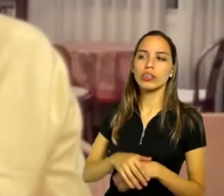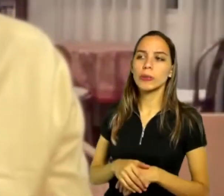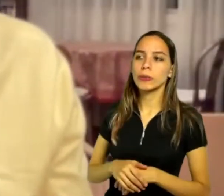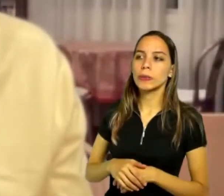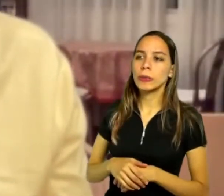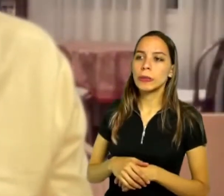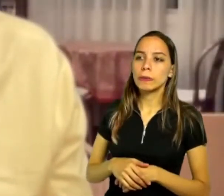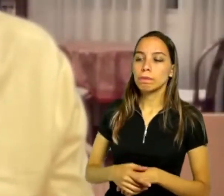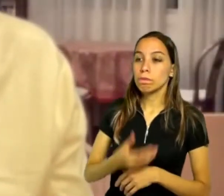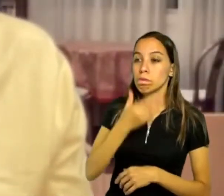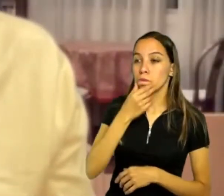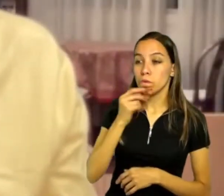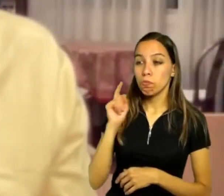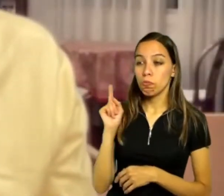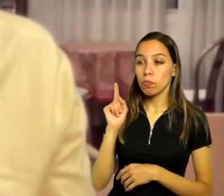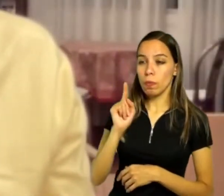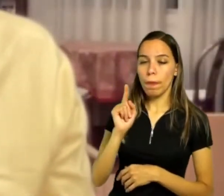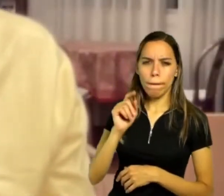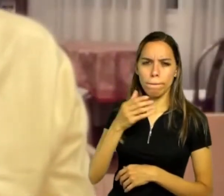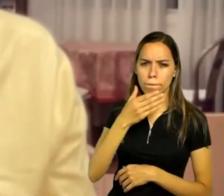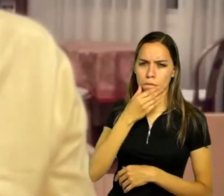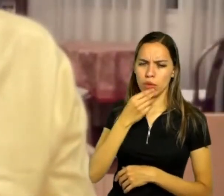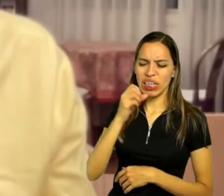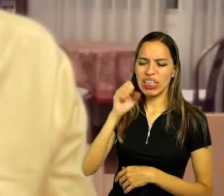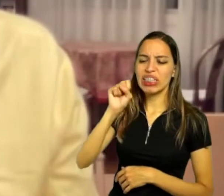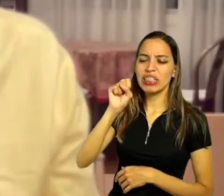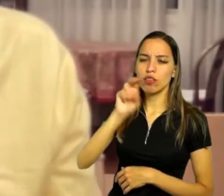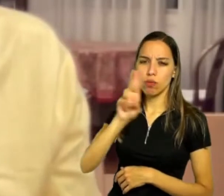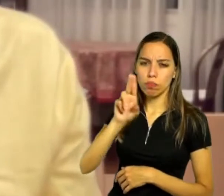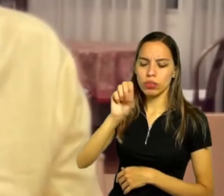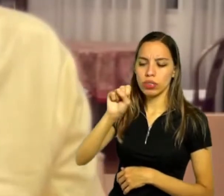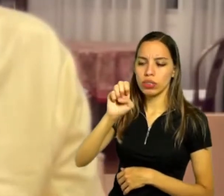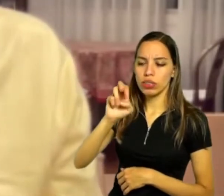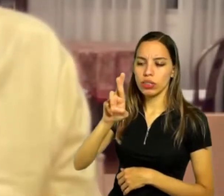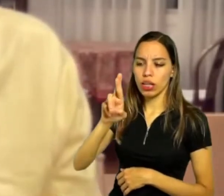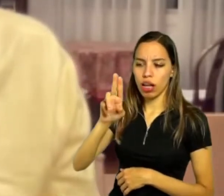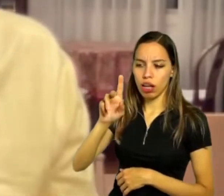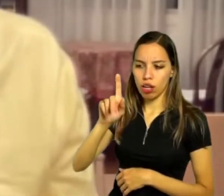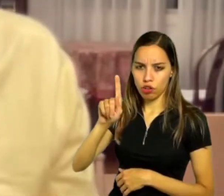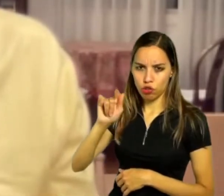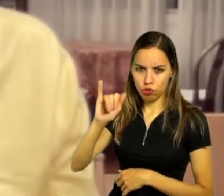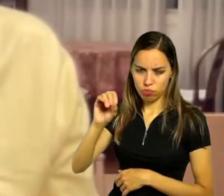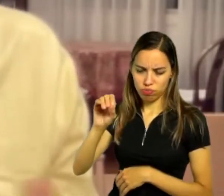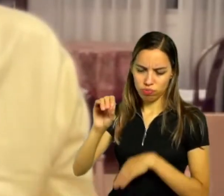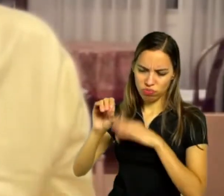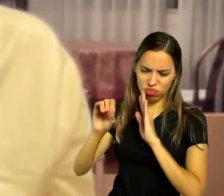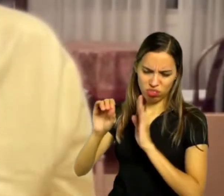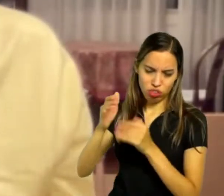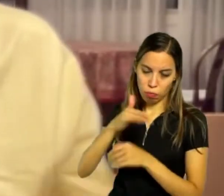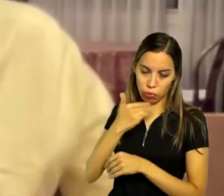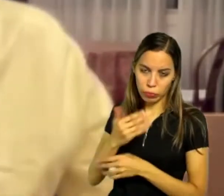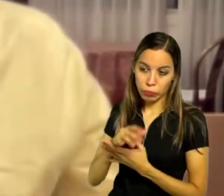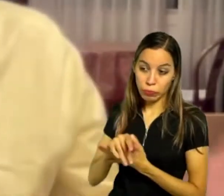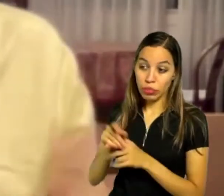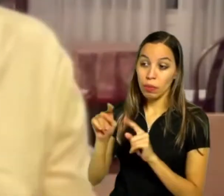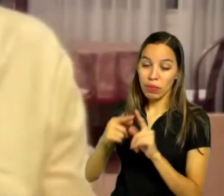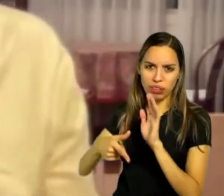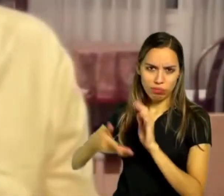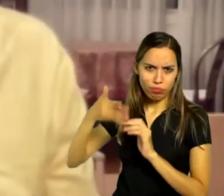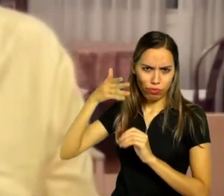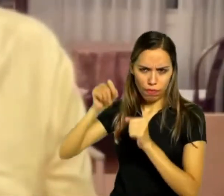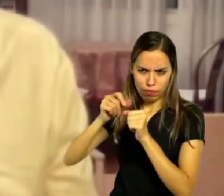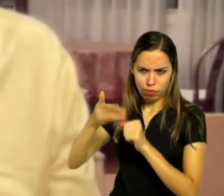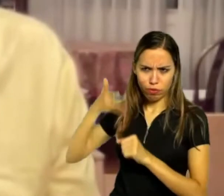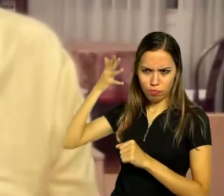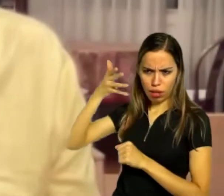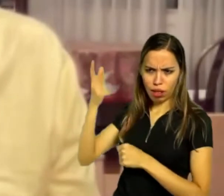era da Fiocruz, o Sérgio, infelizmente falecido. Eu falei, não, pô, mas como é que vai ser